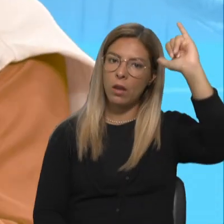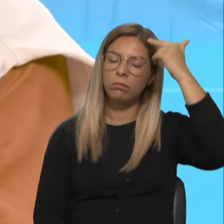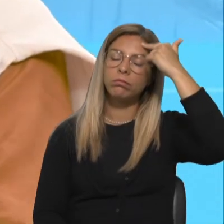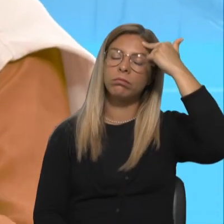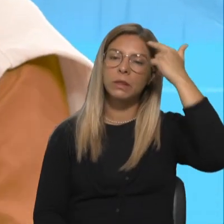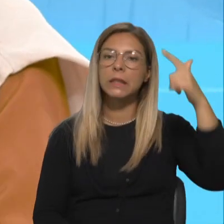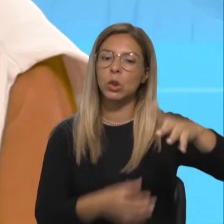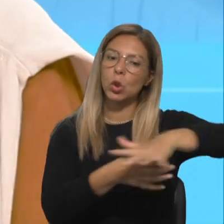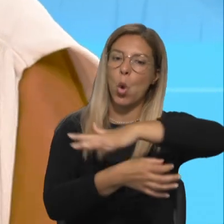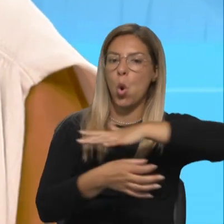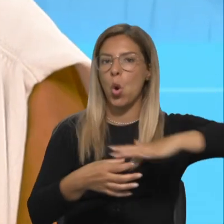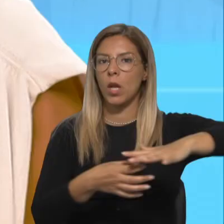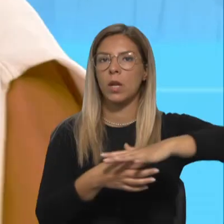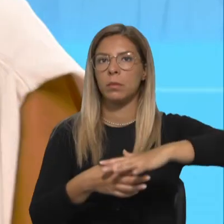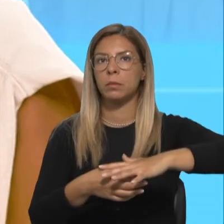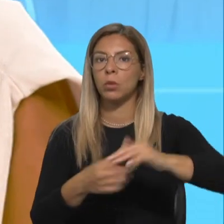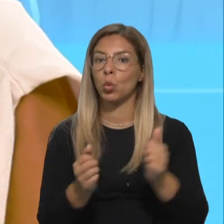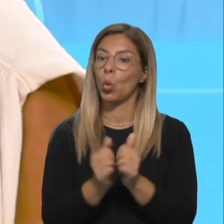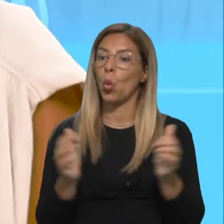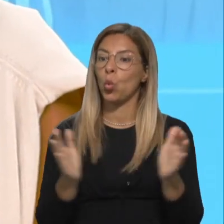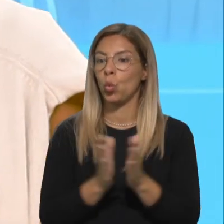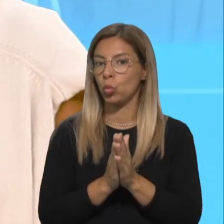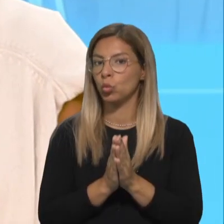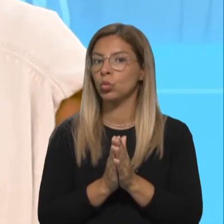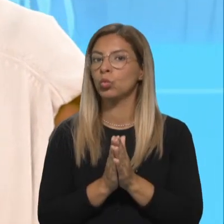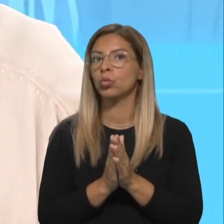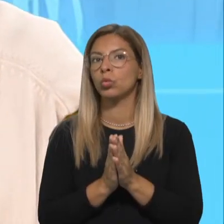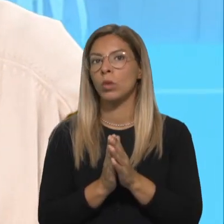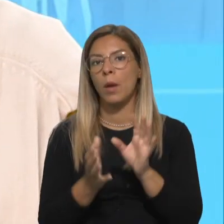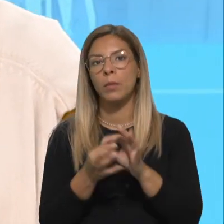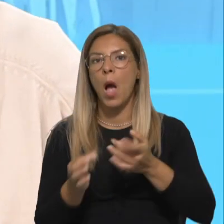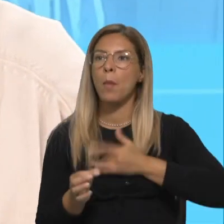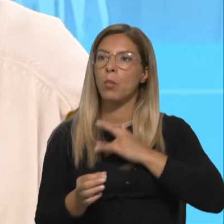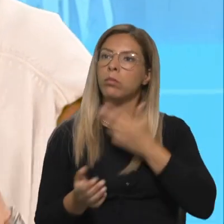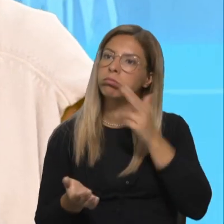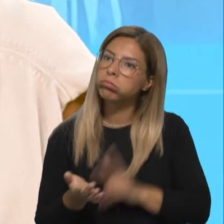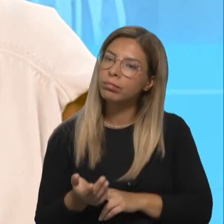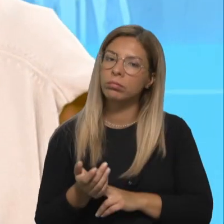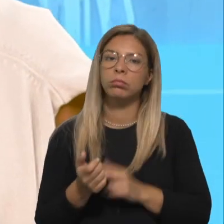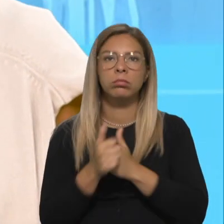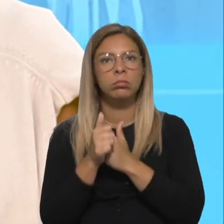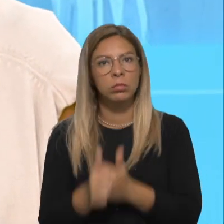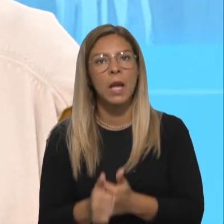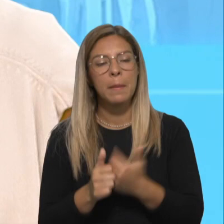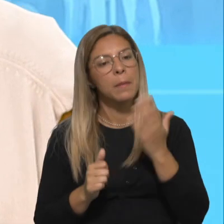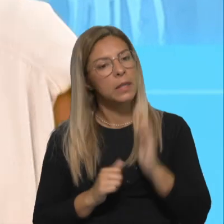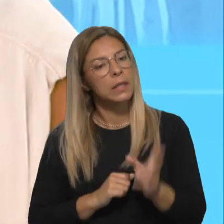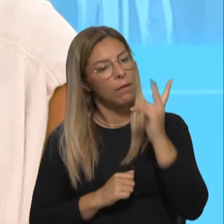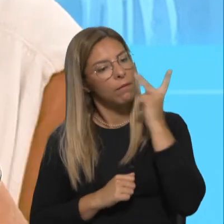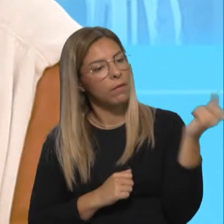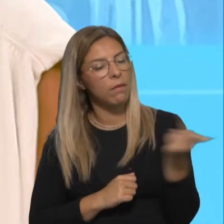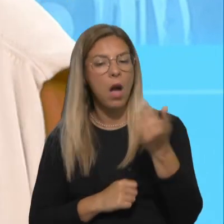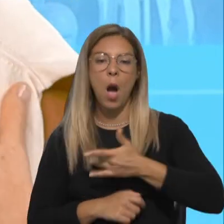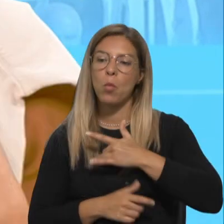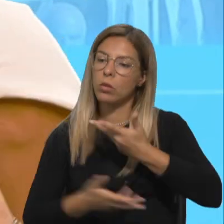sítio onde todos, ali para entrar, a única lei seria o amor recíproco. Para ser cidadão daquela cidade, tem que se viver o amor recíproco todo. E então